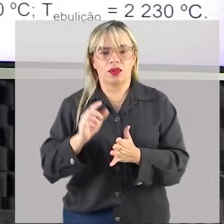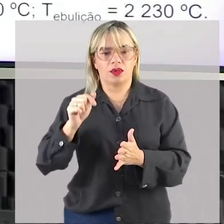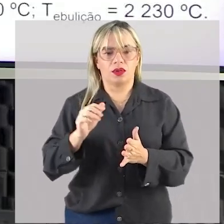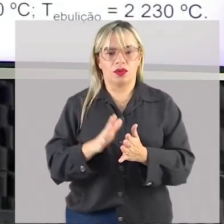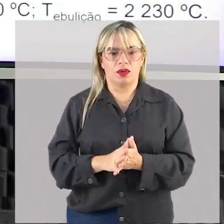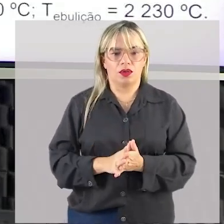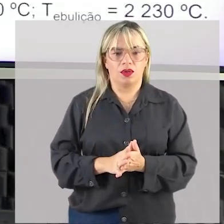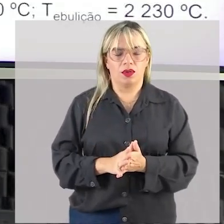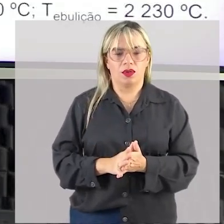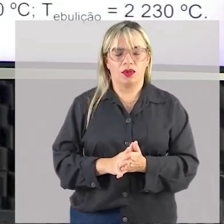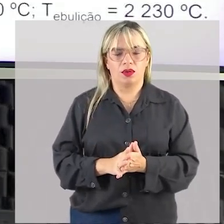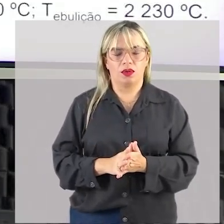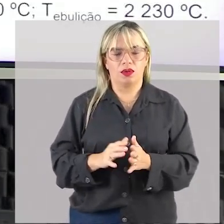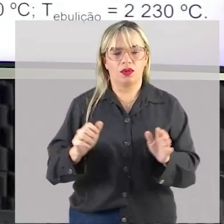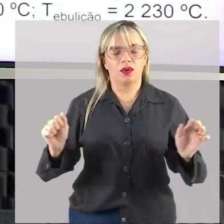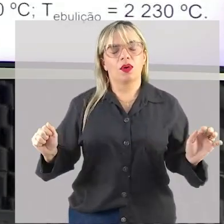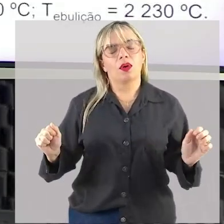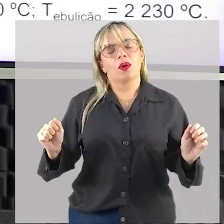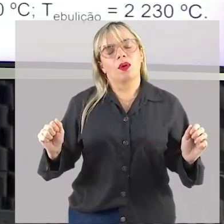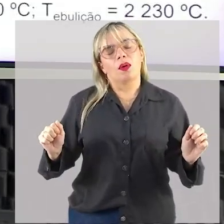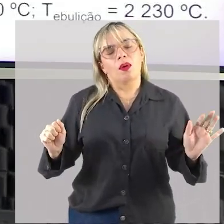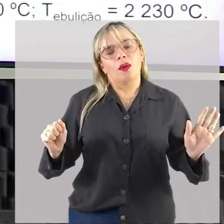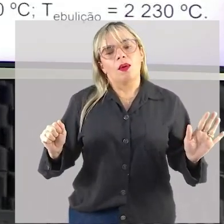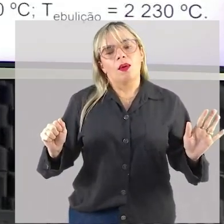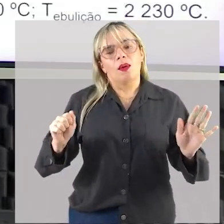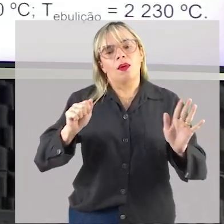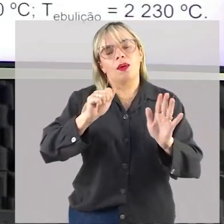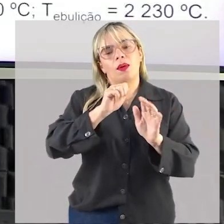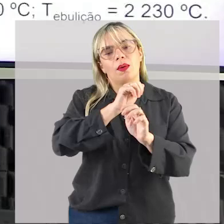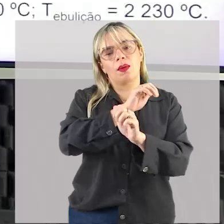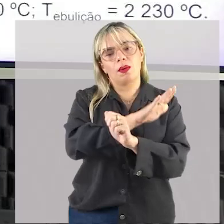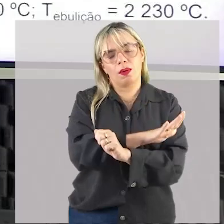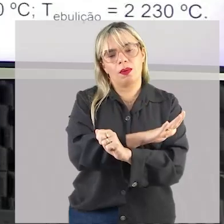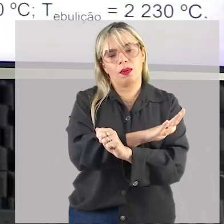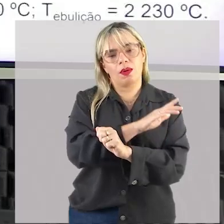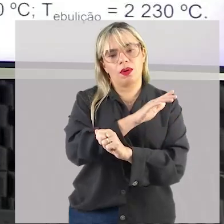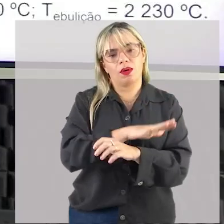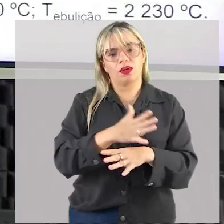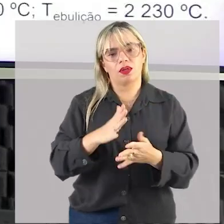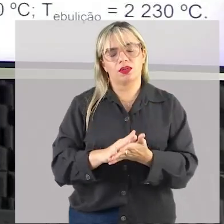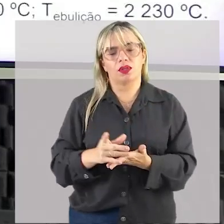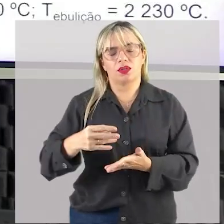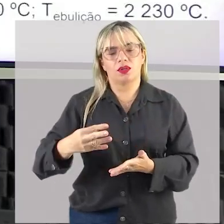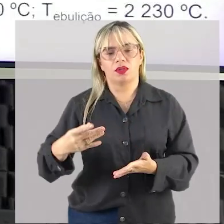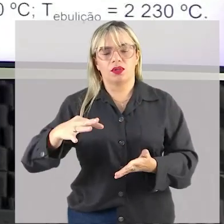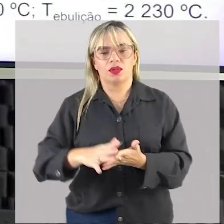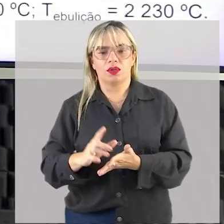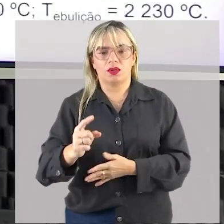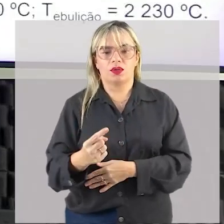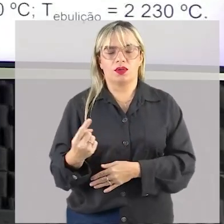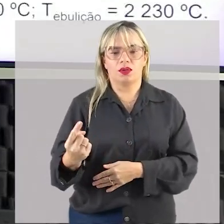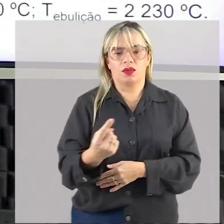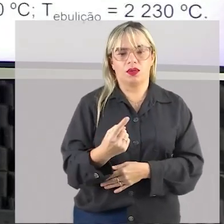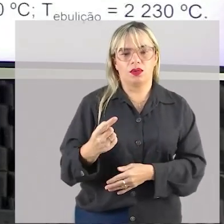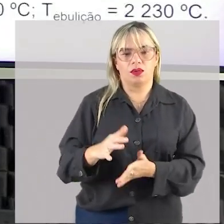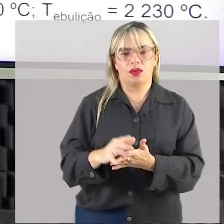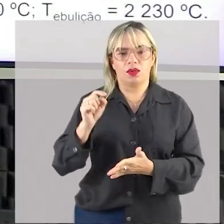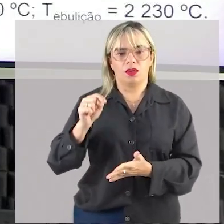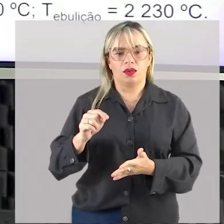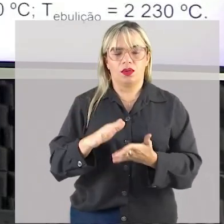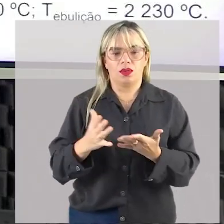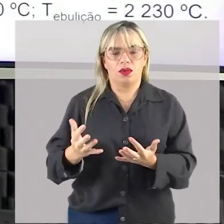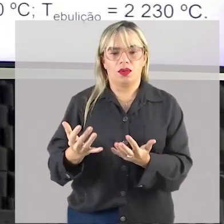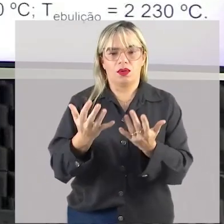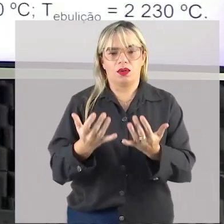por exemplo. E eu tenho a mistura azeotrópica, que tem um ponto de ebulição. Daniel, eu tenho um ponto de ebulição